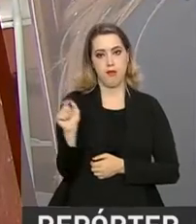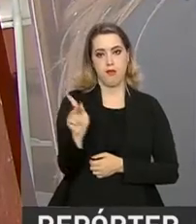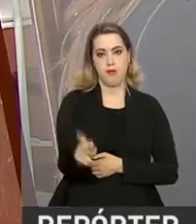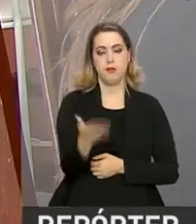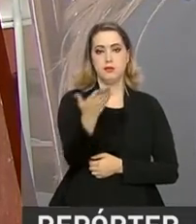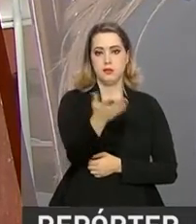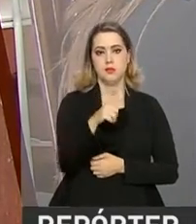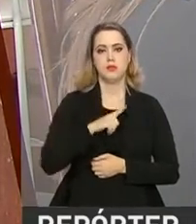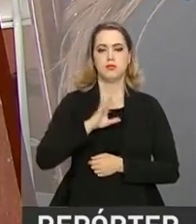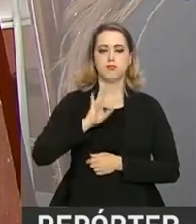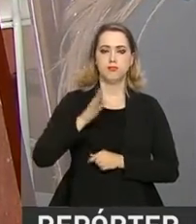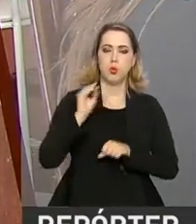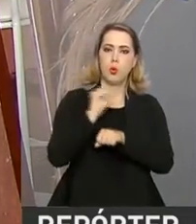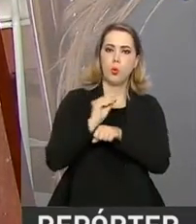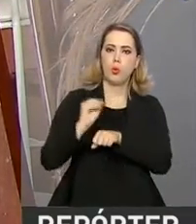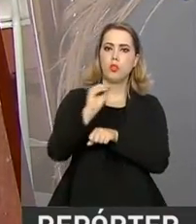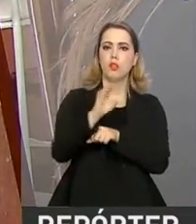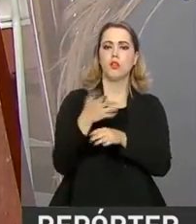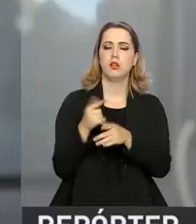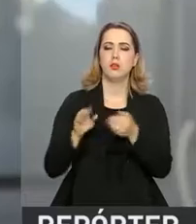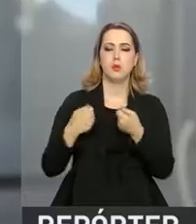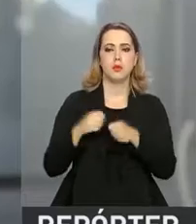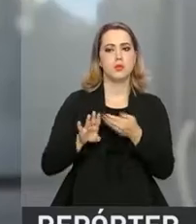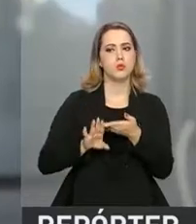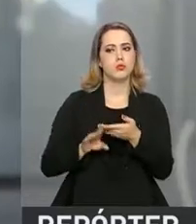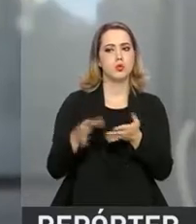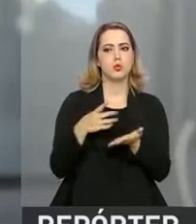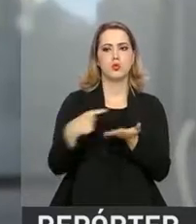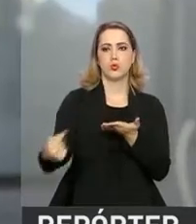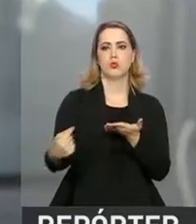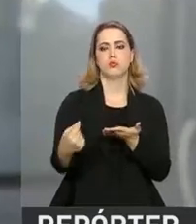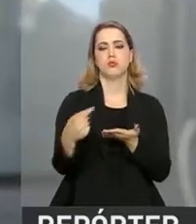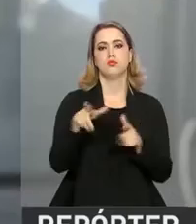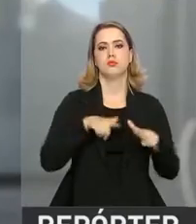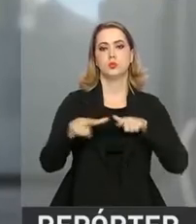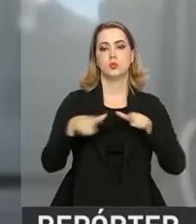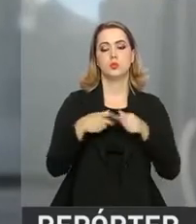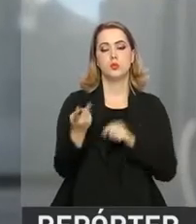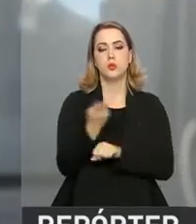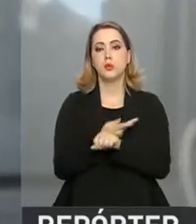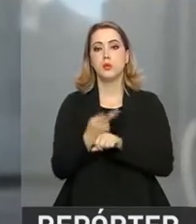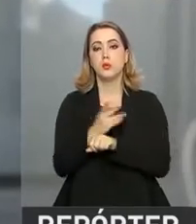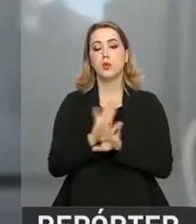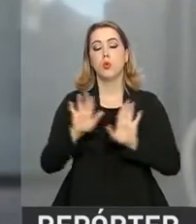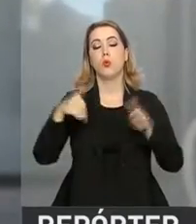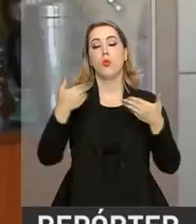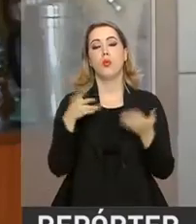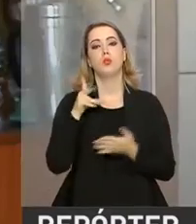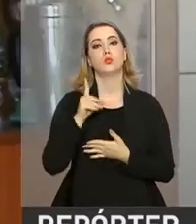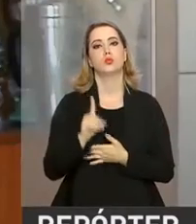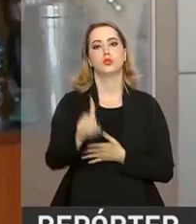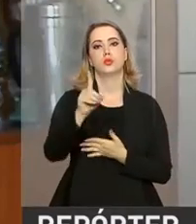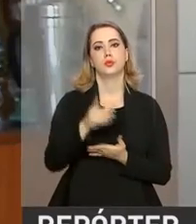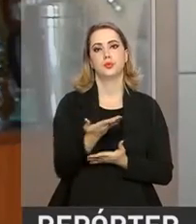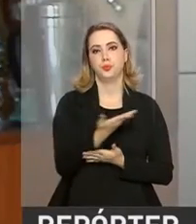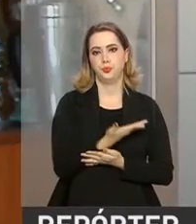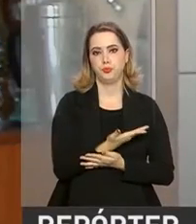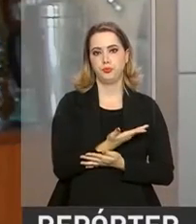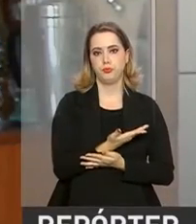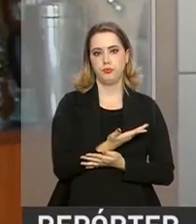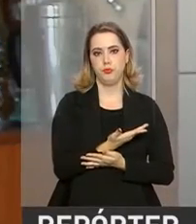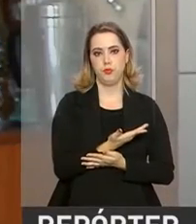cirurgias ela teve de se afastar do trabalho e buscou alguns direitos trabalhistas garantidos em lei eu conseguir o benefício